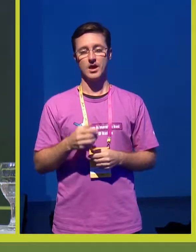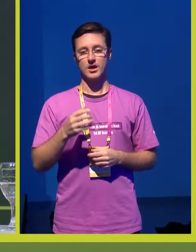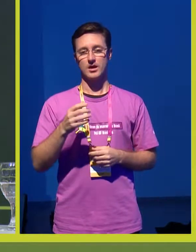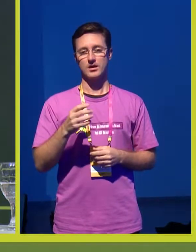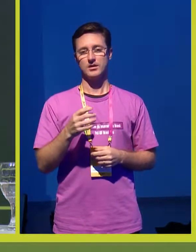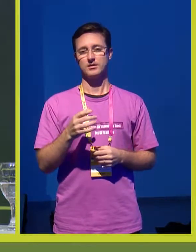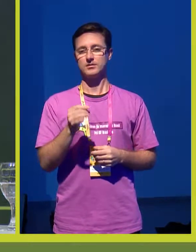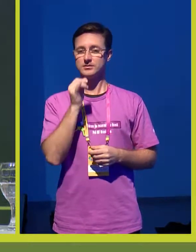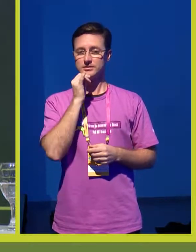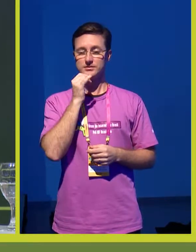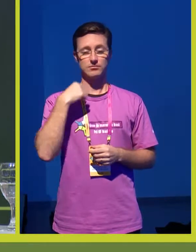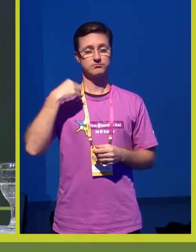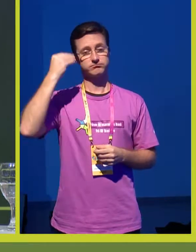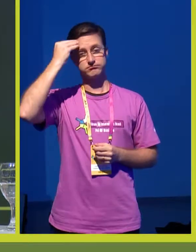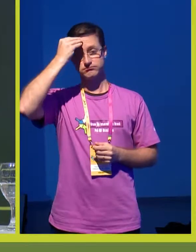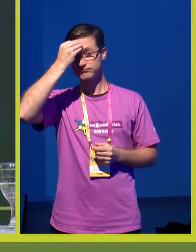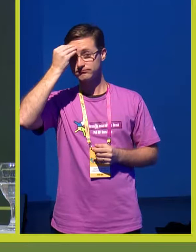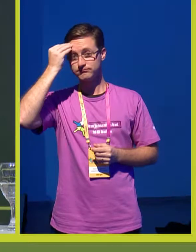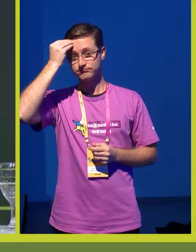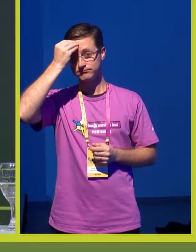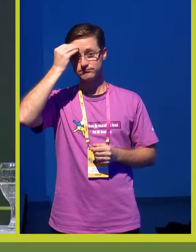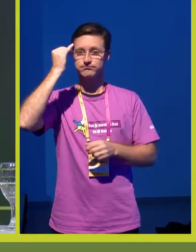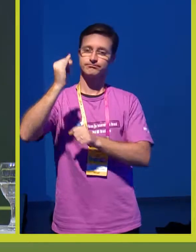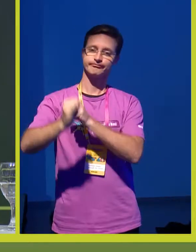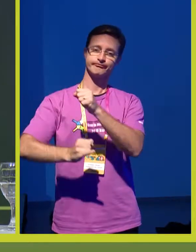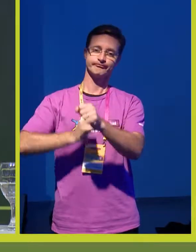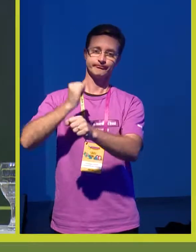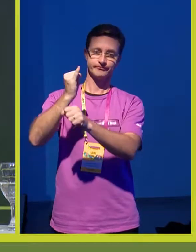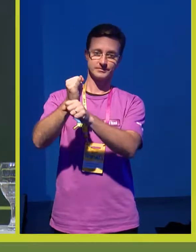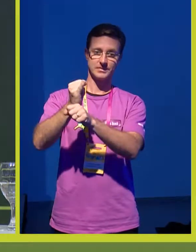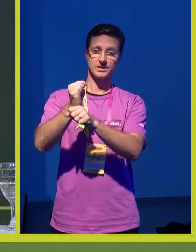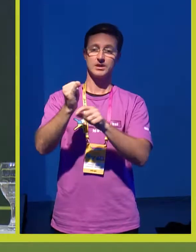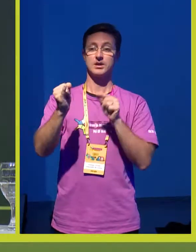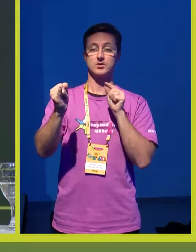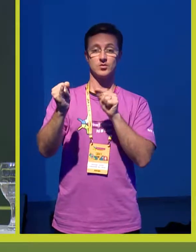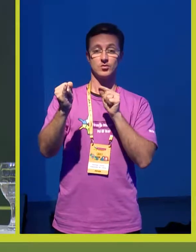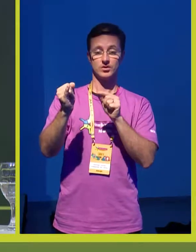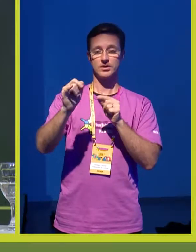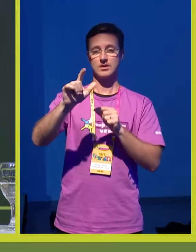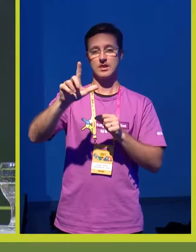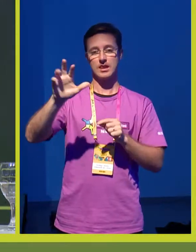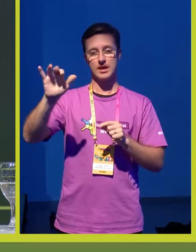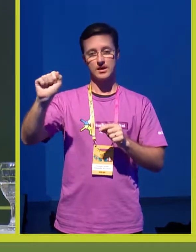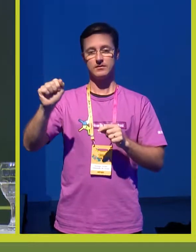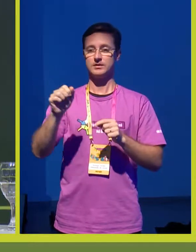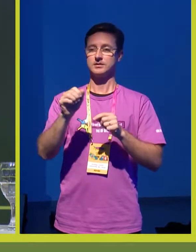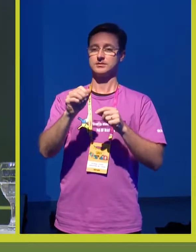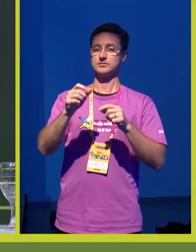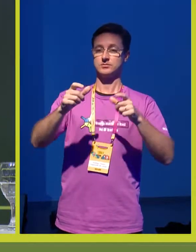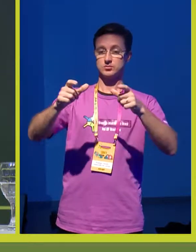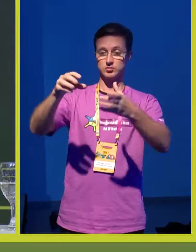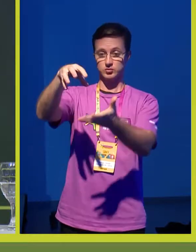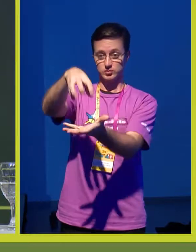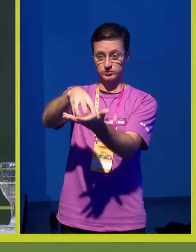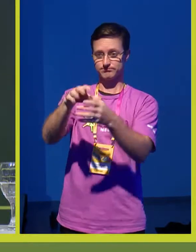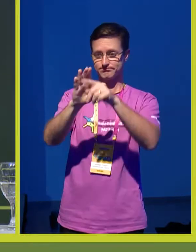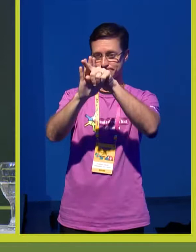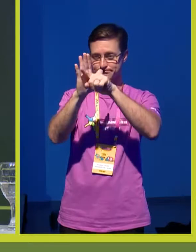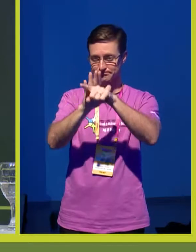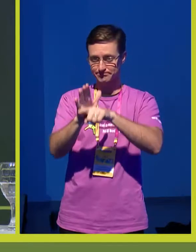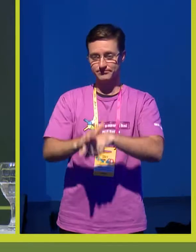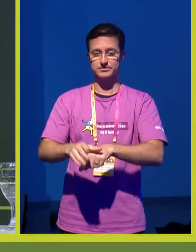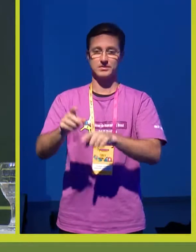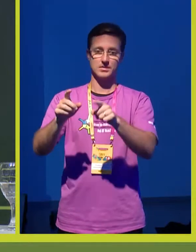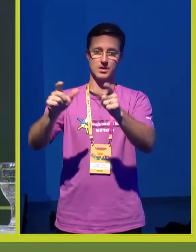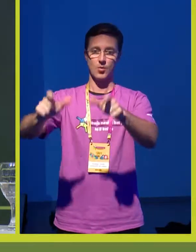de experiência que eu tive no Internet Lab, que é um centro de pesquisa, independente em direito de tecnologia, com sede lá em São